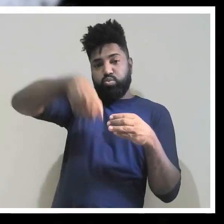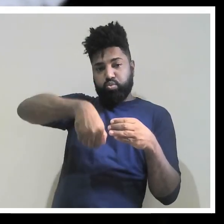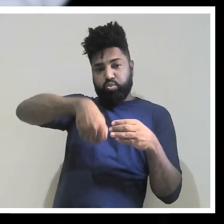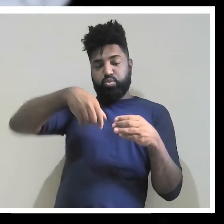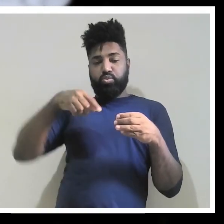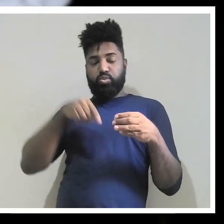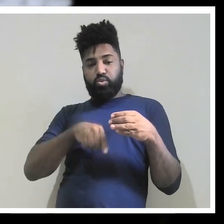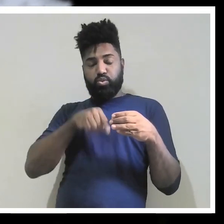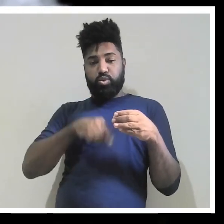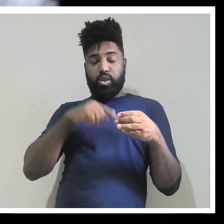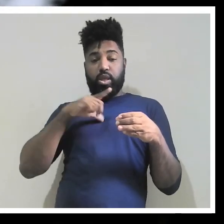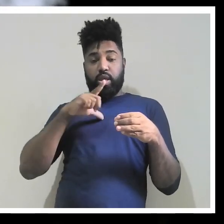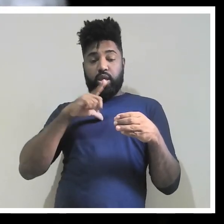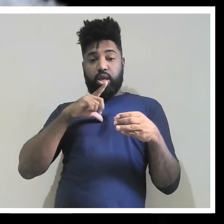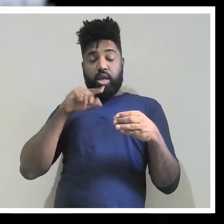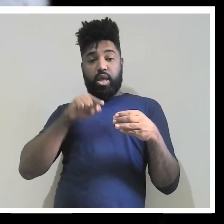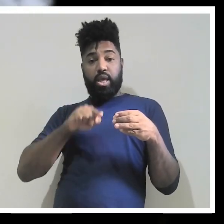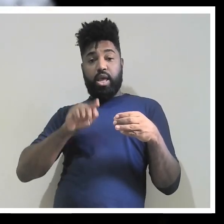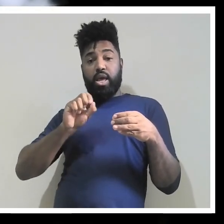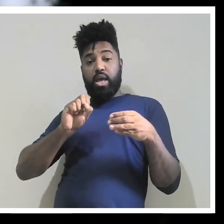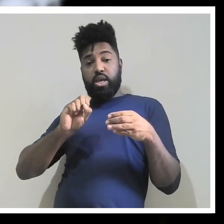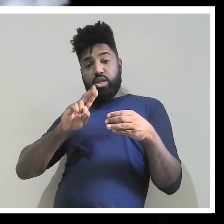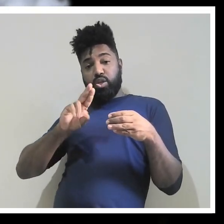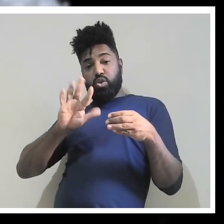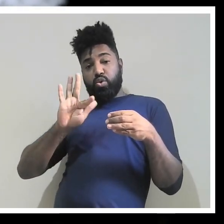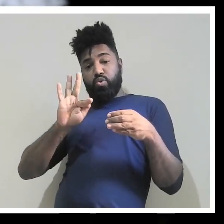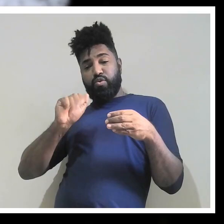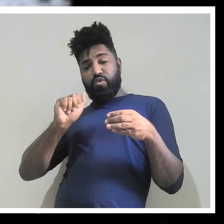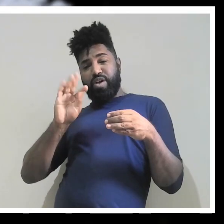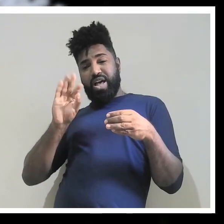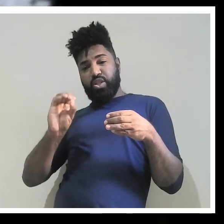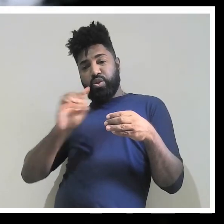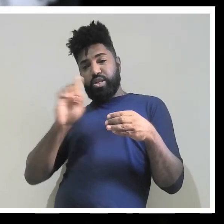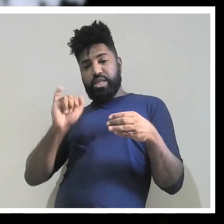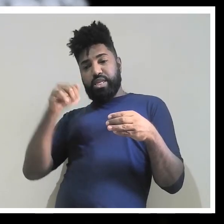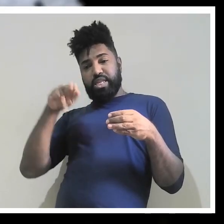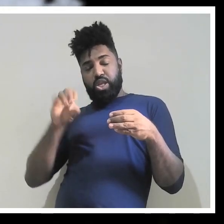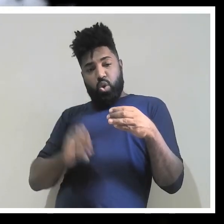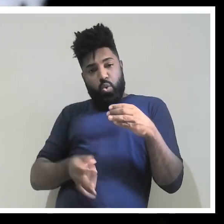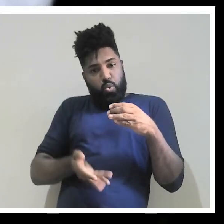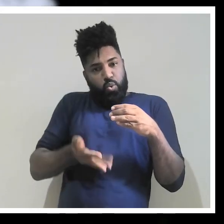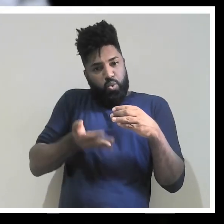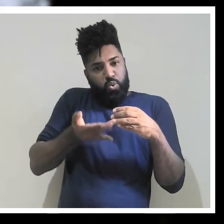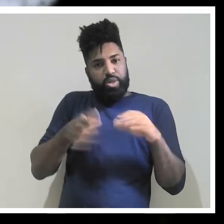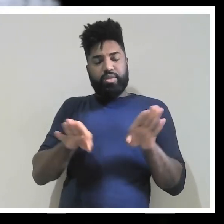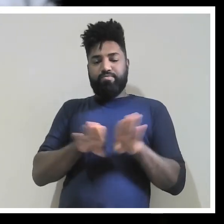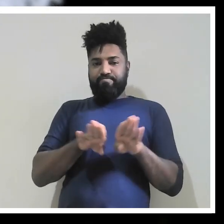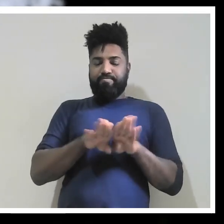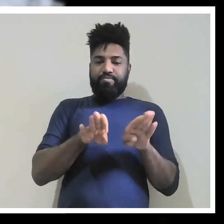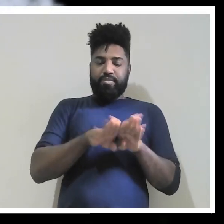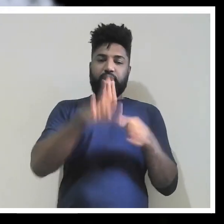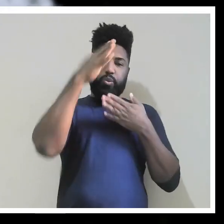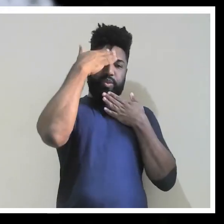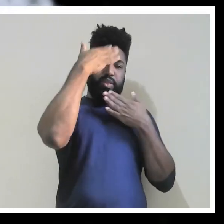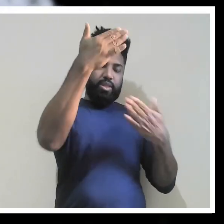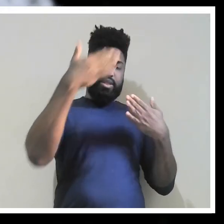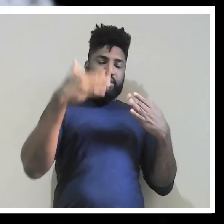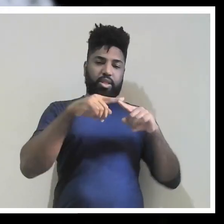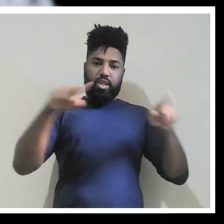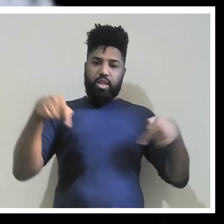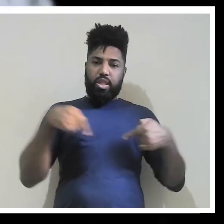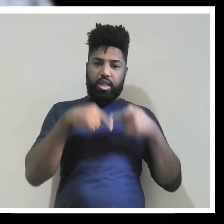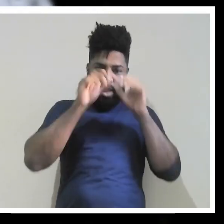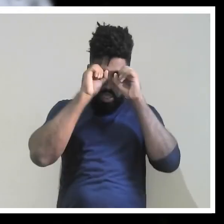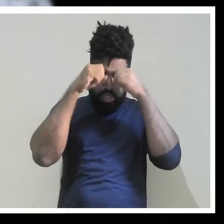para precipitar o sulfato de zinco, num vídeo nosso anterior. Eu queria também agradecer ao Laboratório de Química do Campus Iturama,